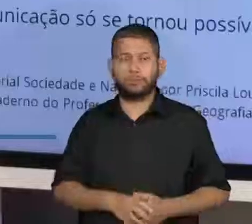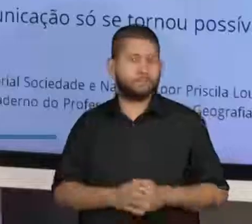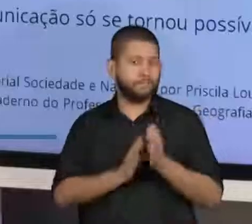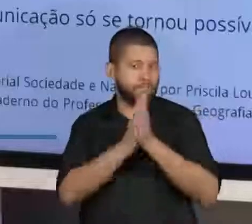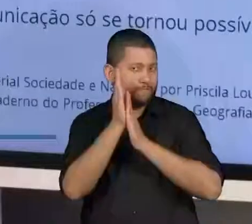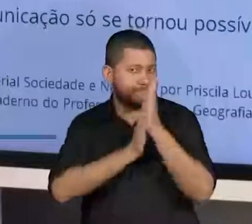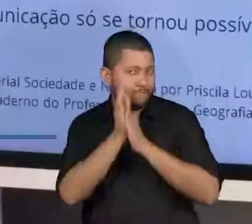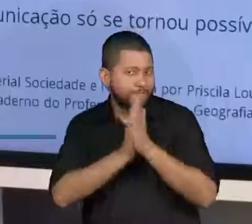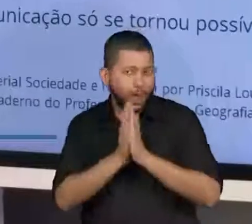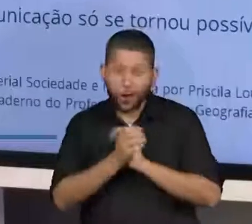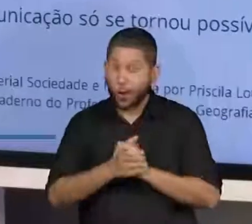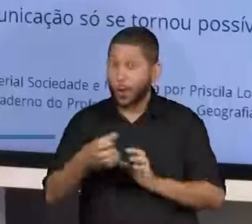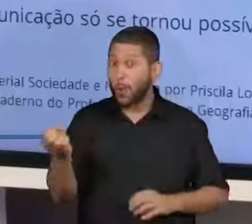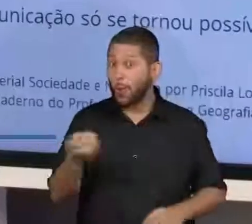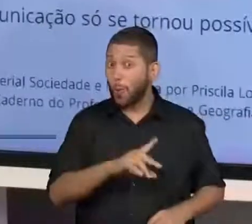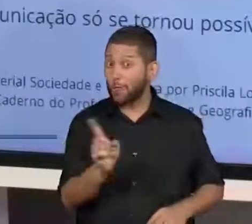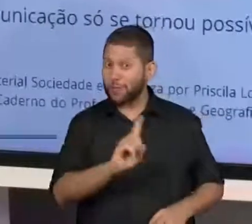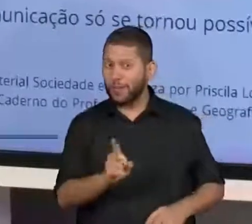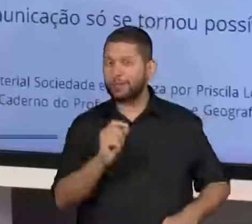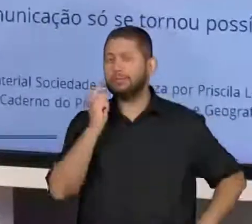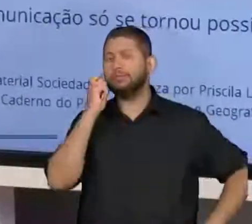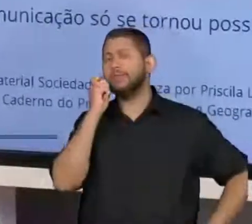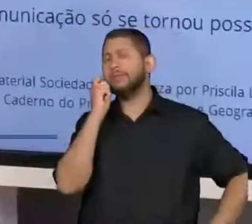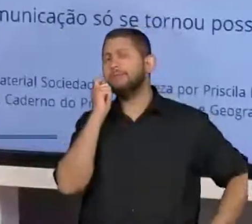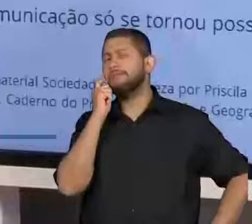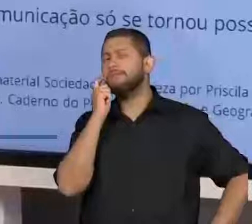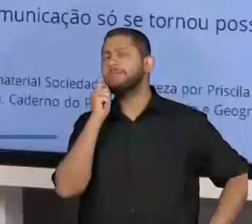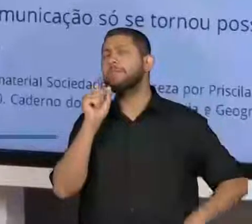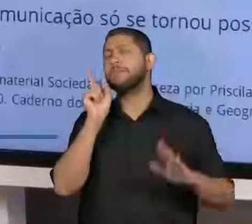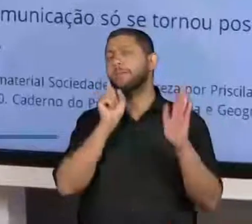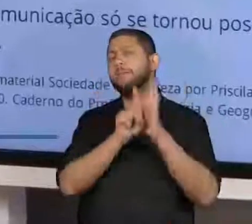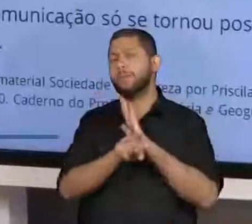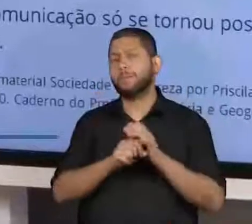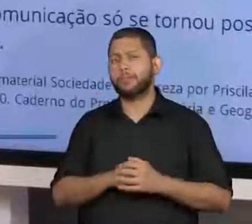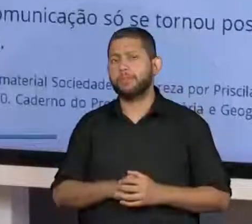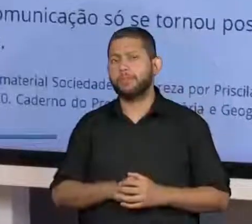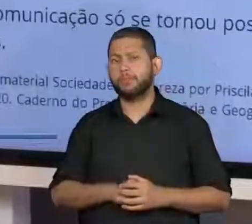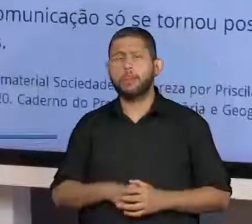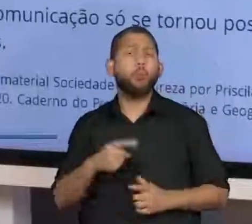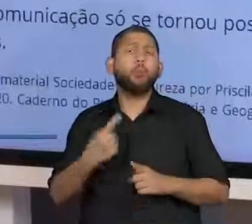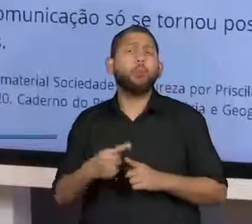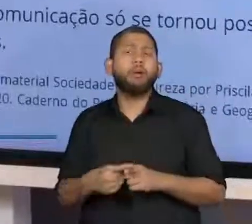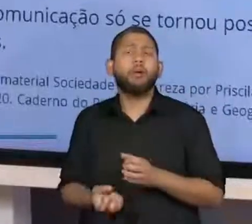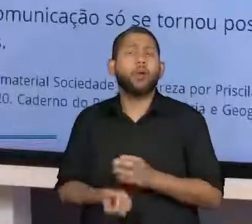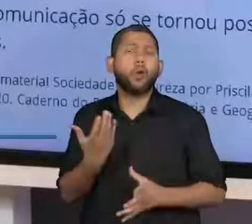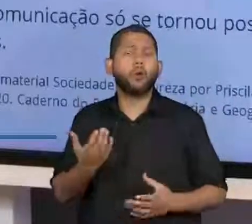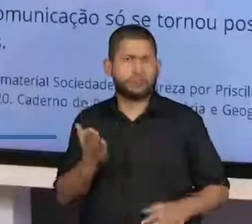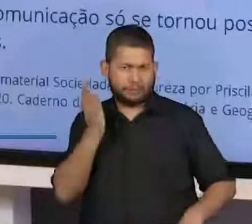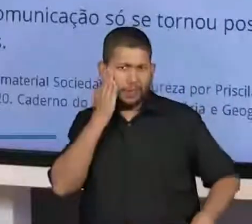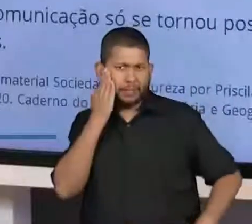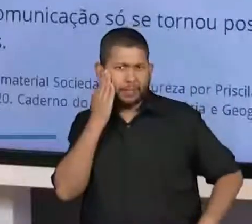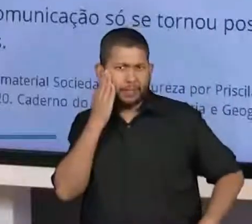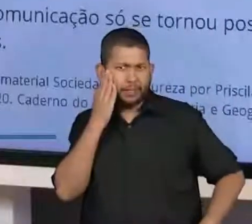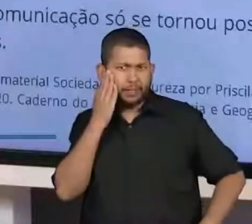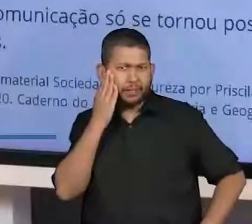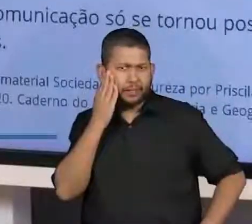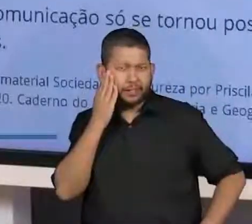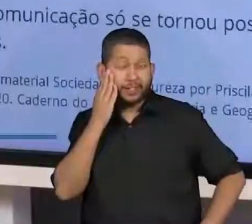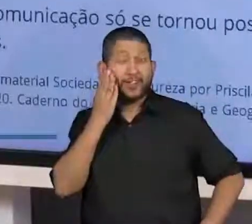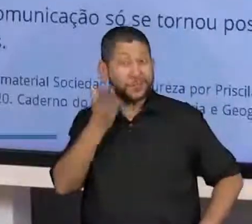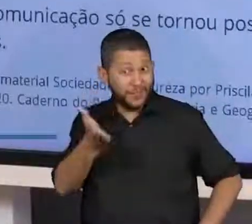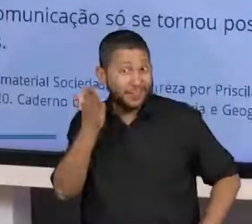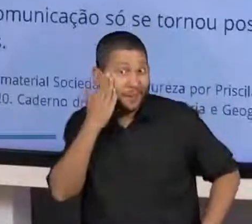uma novidade. A novidade é a seguinte. Vocês sabiam da história? Você sabia disso?